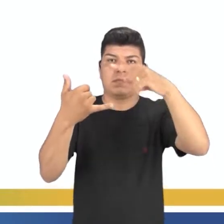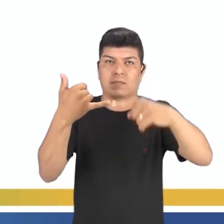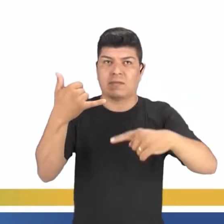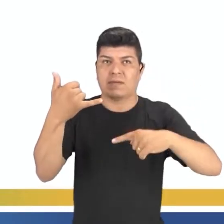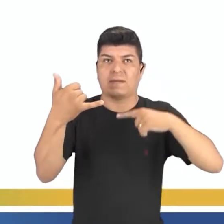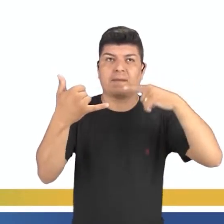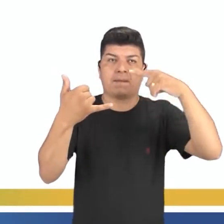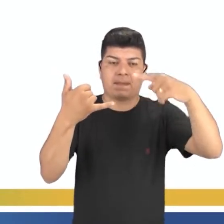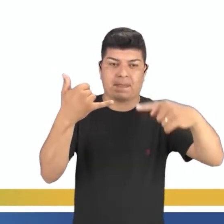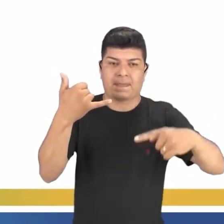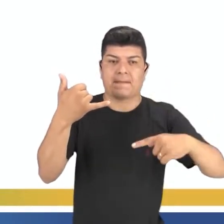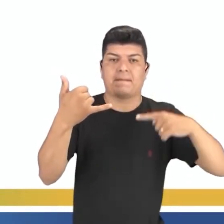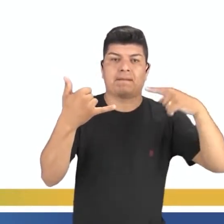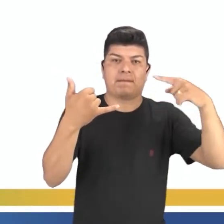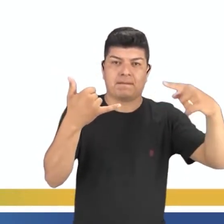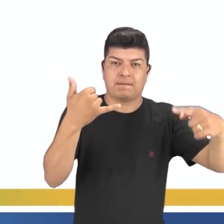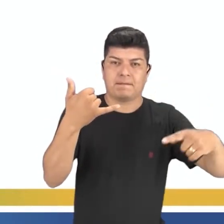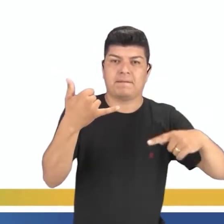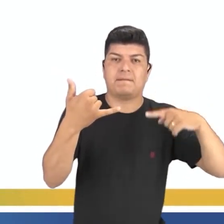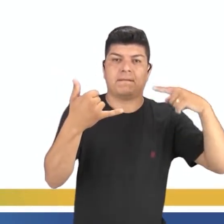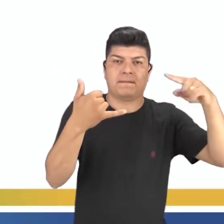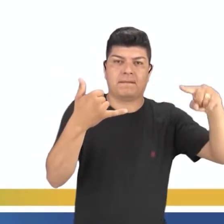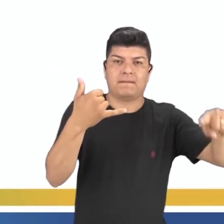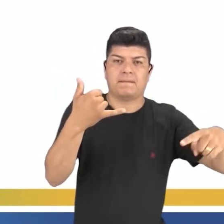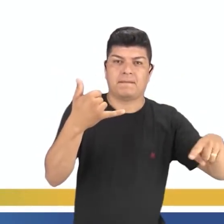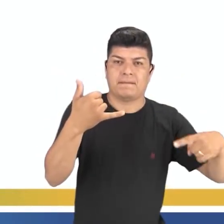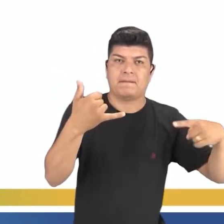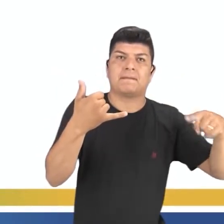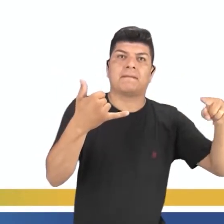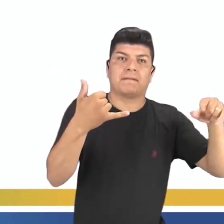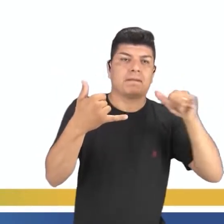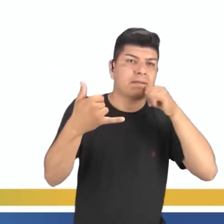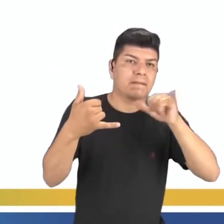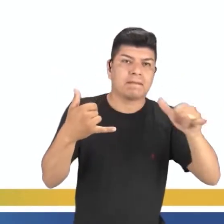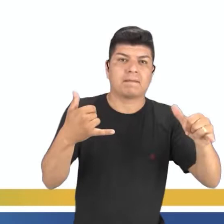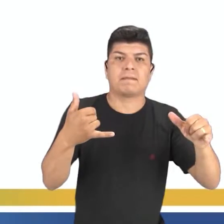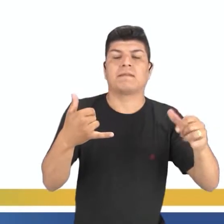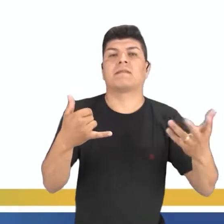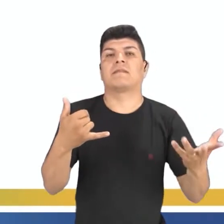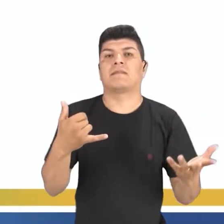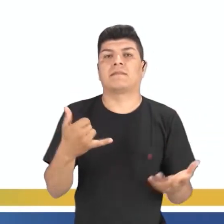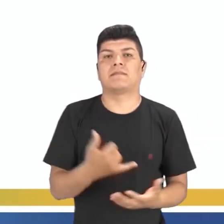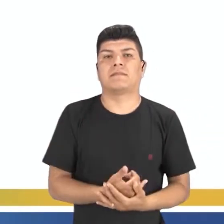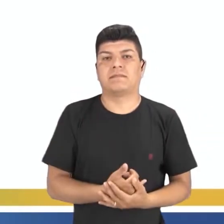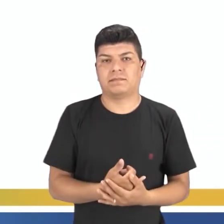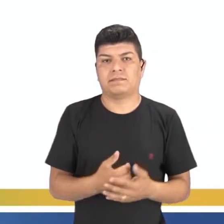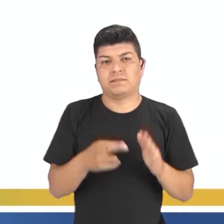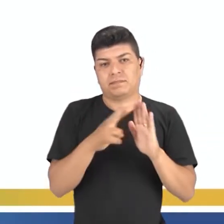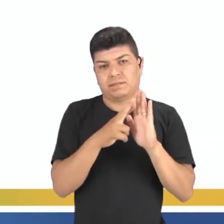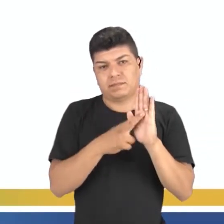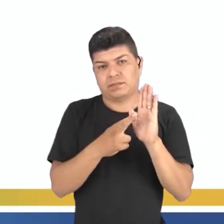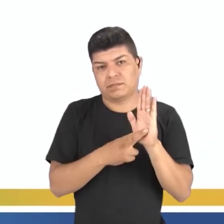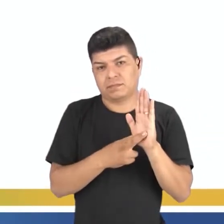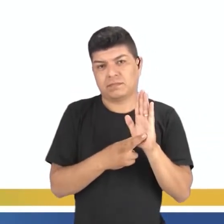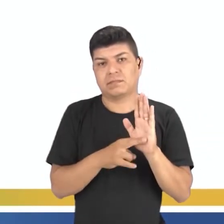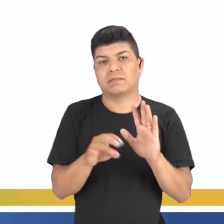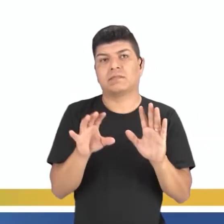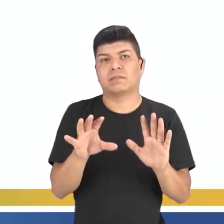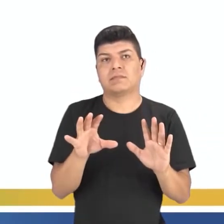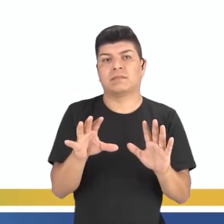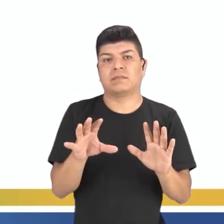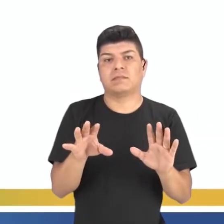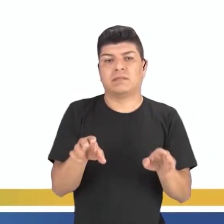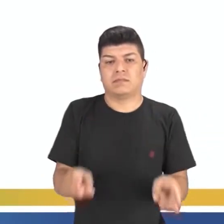sendo esse fio ou esse material condutor aí da corrente elétrica. Essa é a regra para o